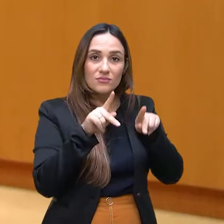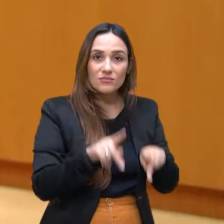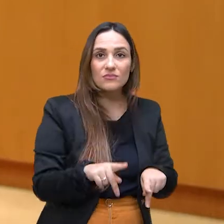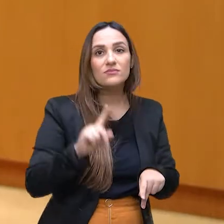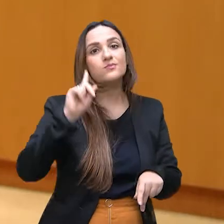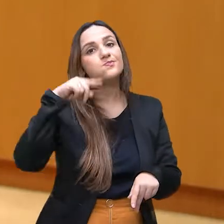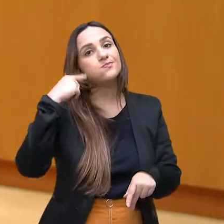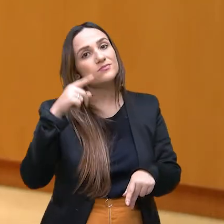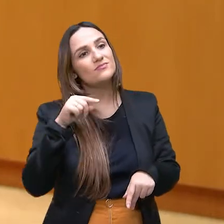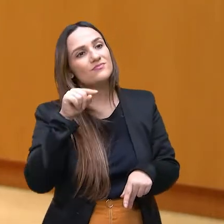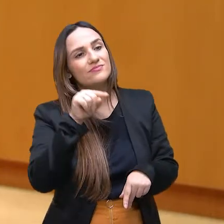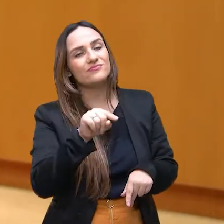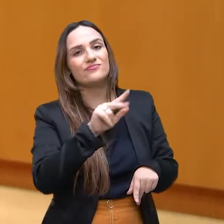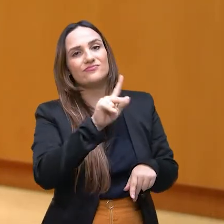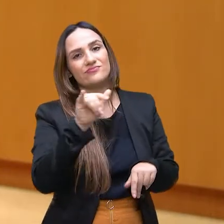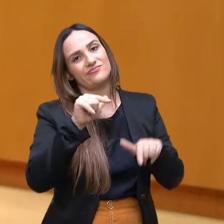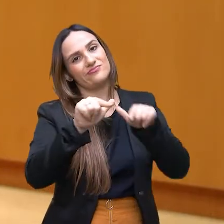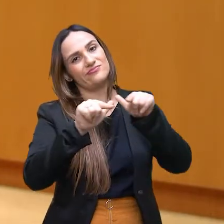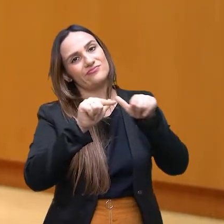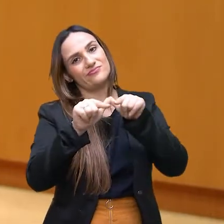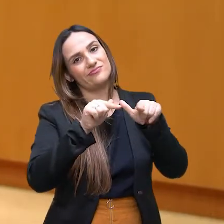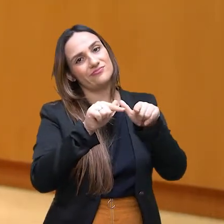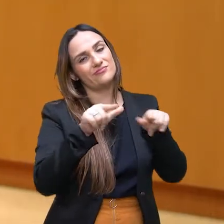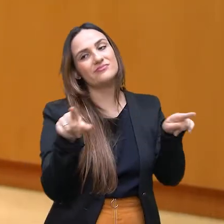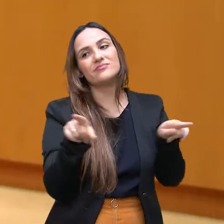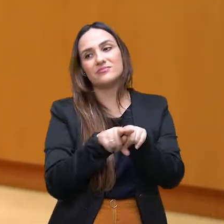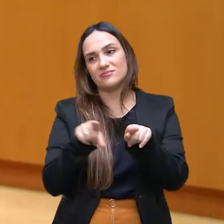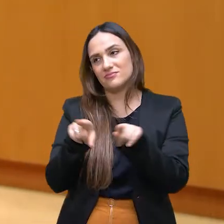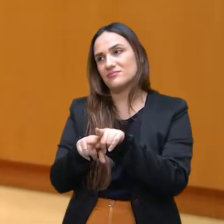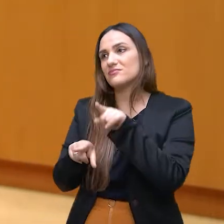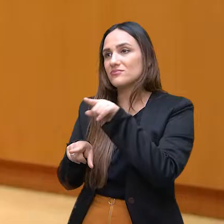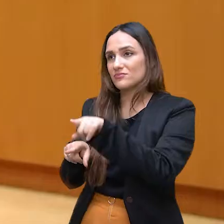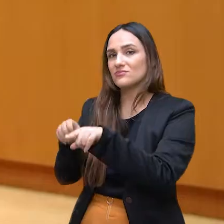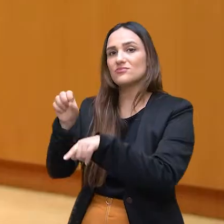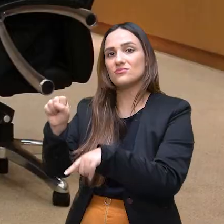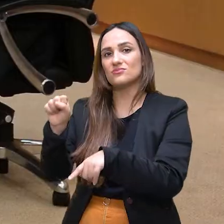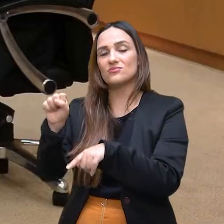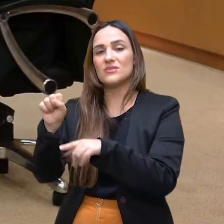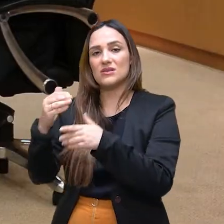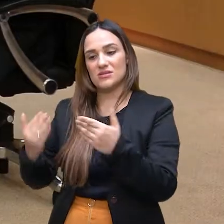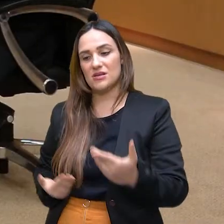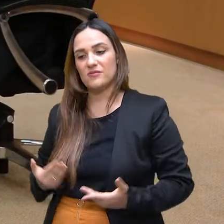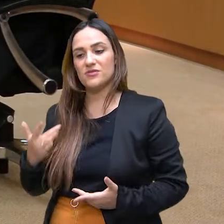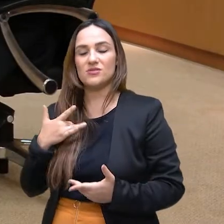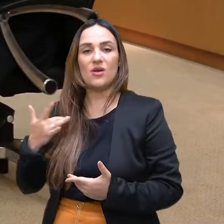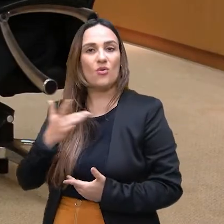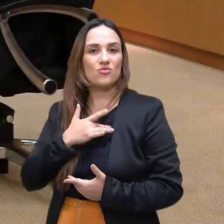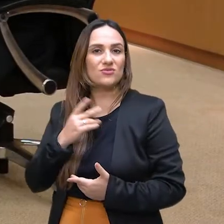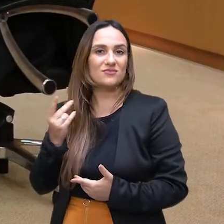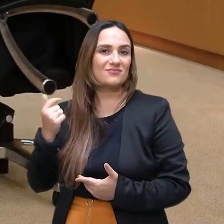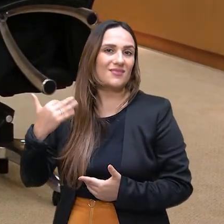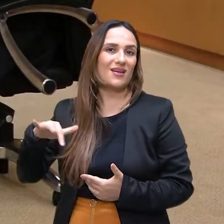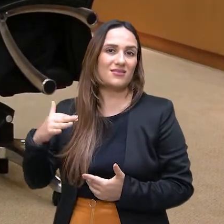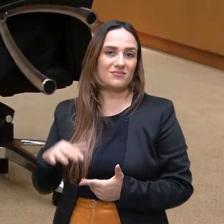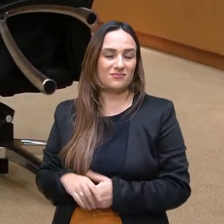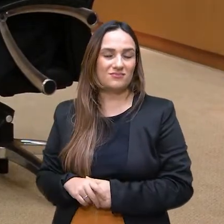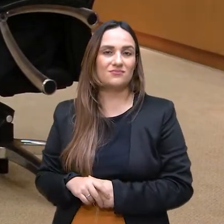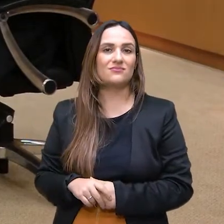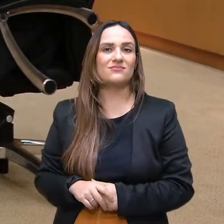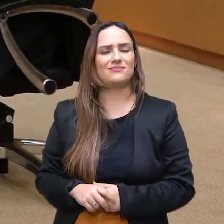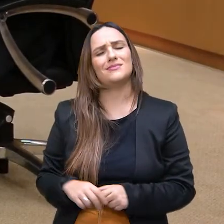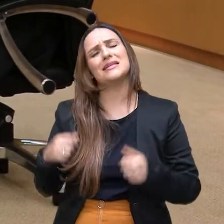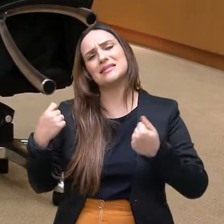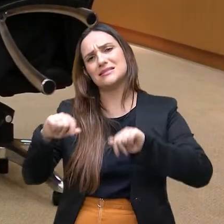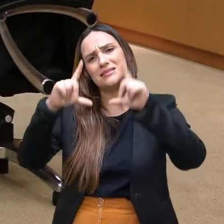Pública, da Advocacia, além do próprio serviço de saúde. Então, a judicialização deve